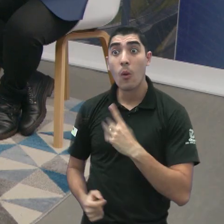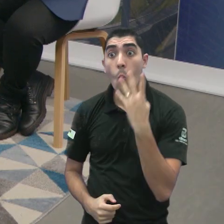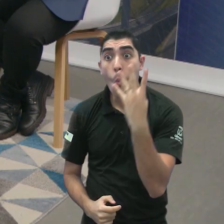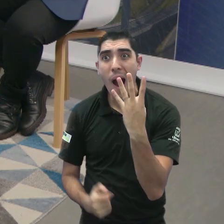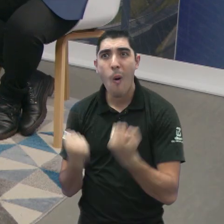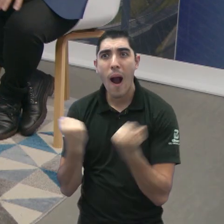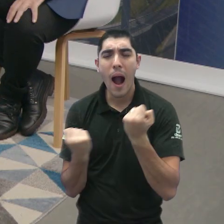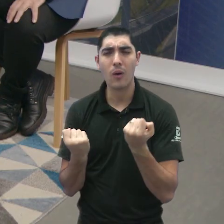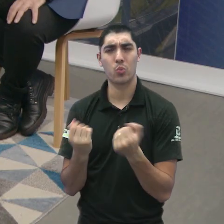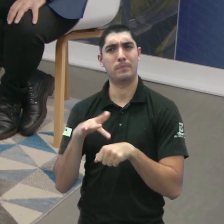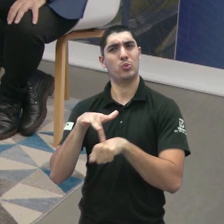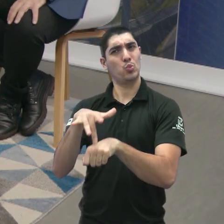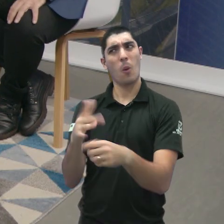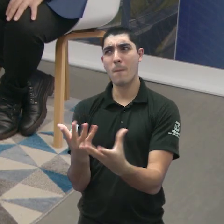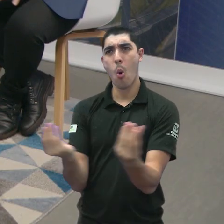né? Tudo isso na rua.